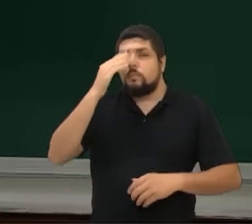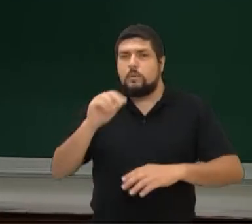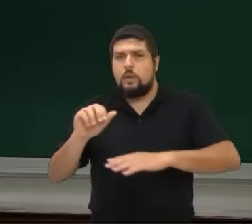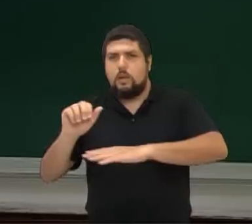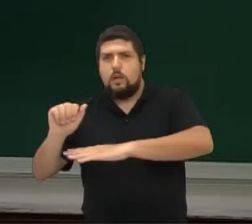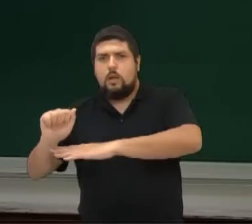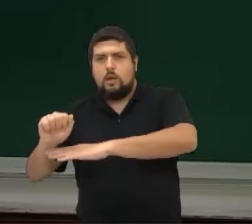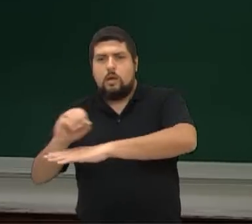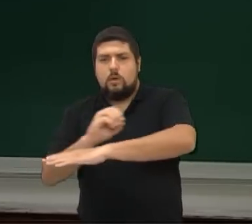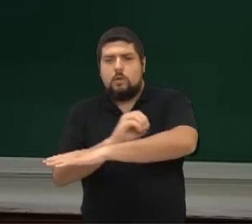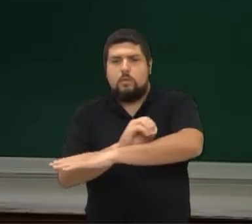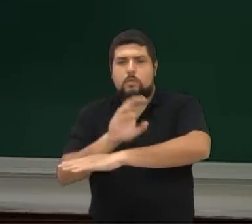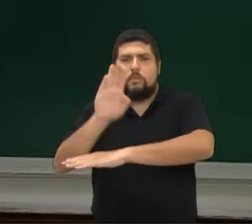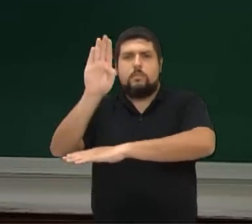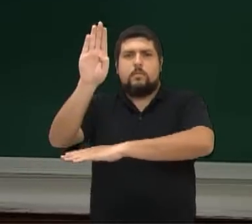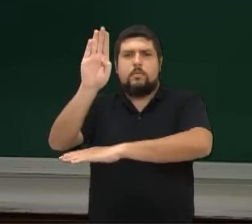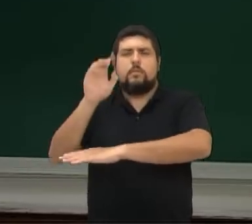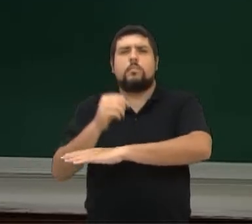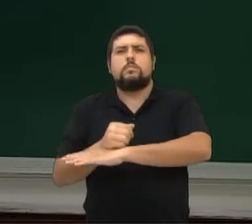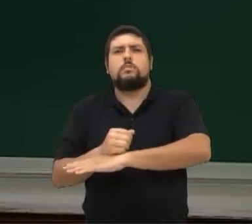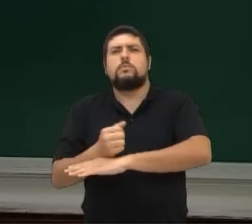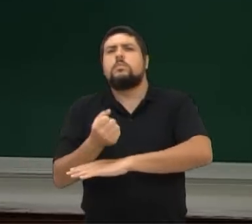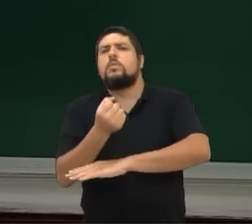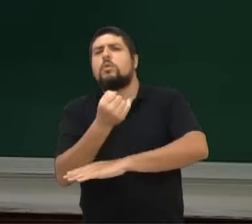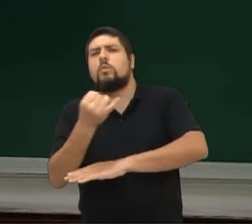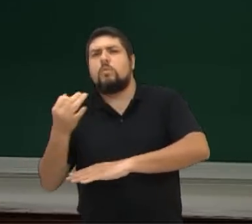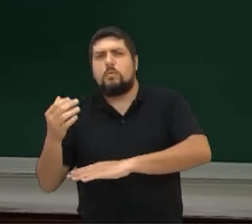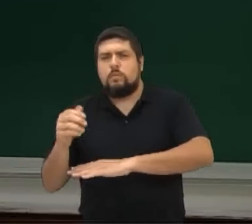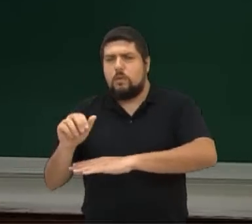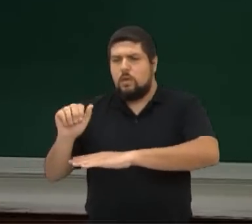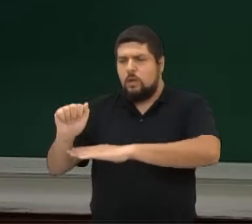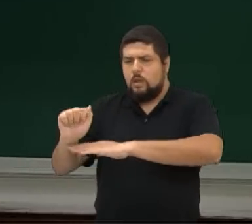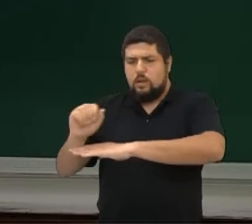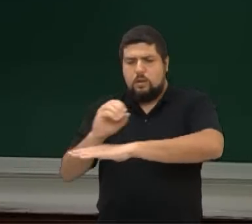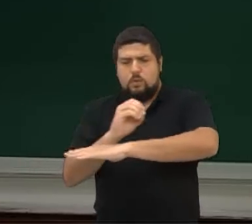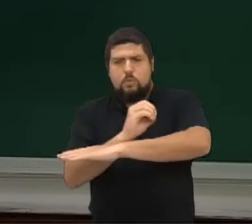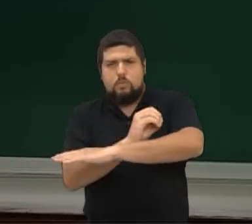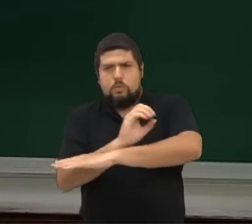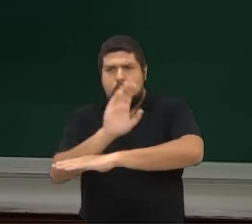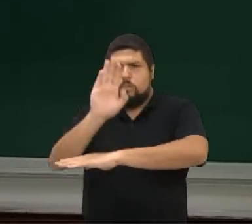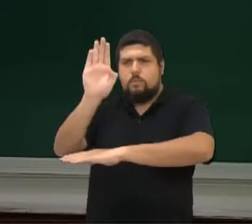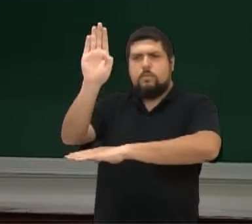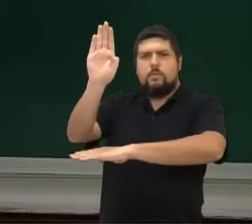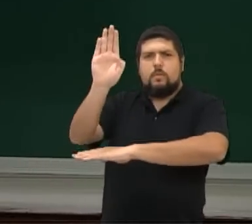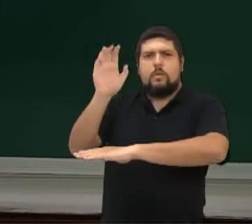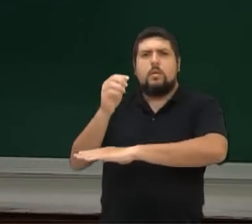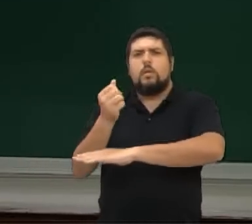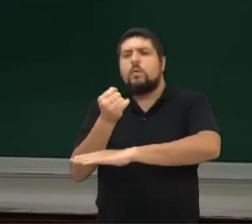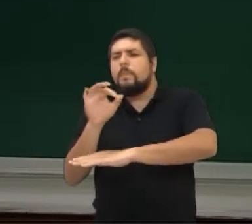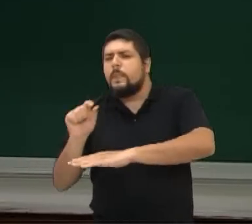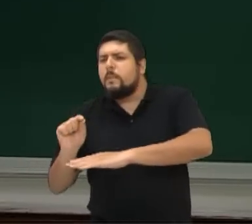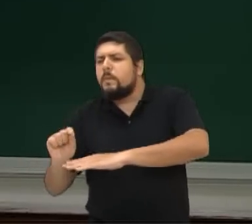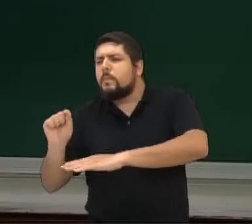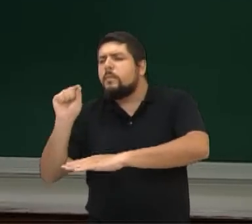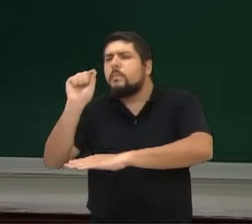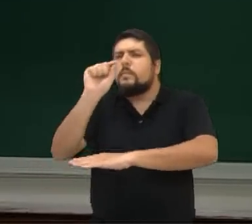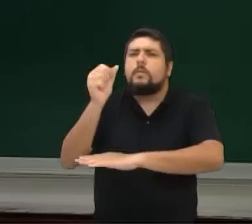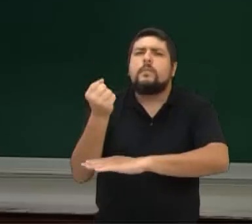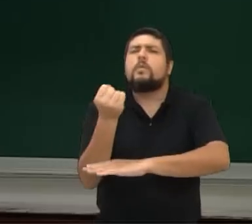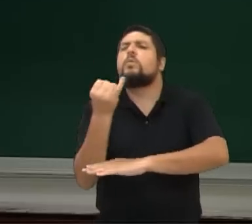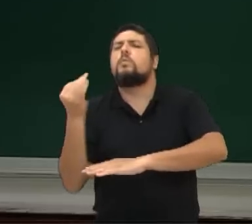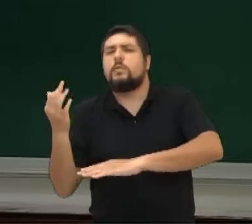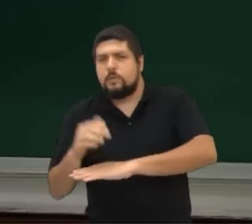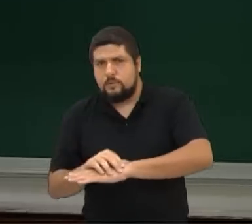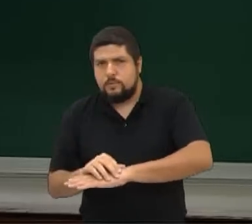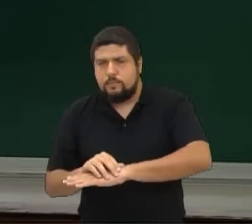AOB. Então olha onde está localizado o ângulo AOB. Então vocês vão fazer essa medição. Na